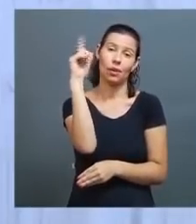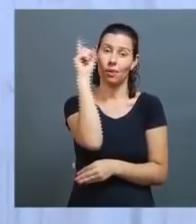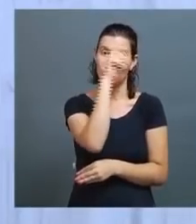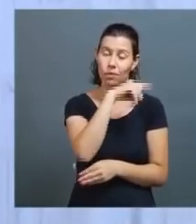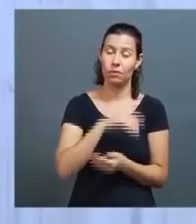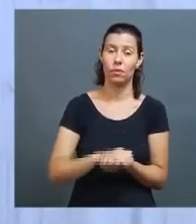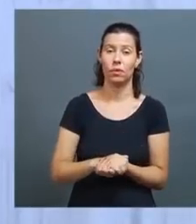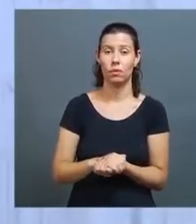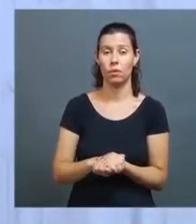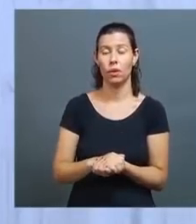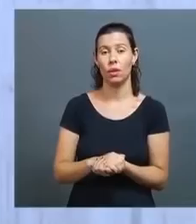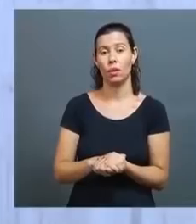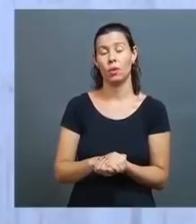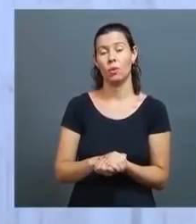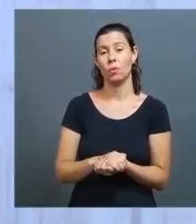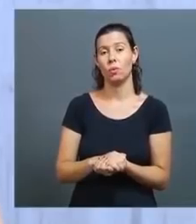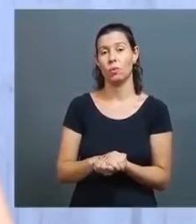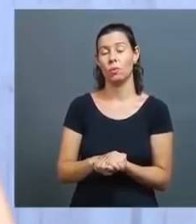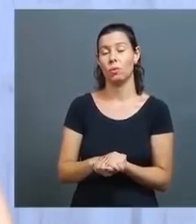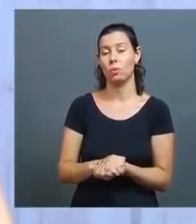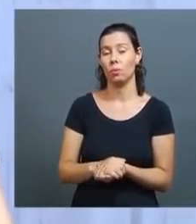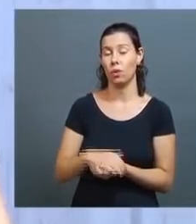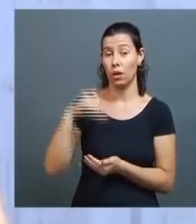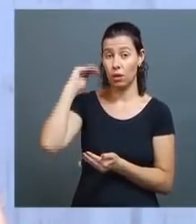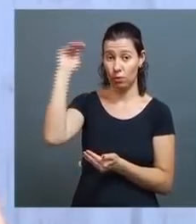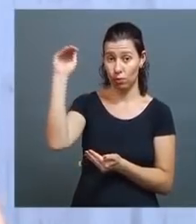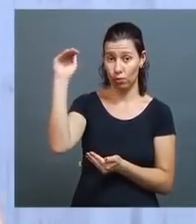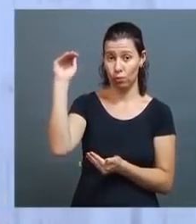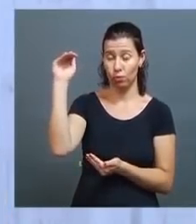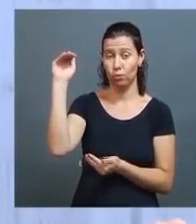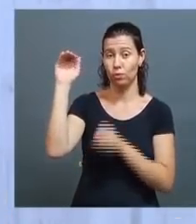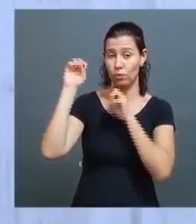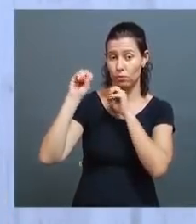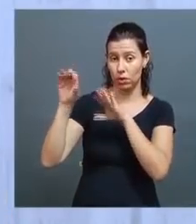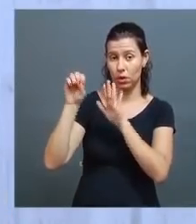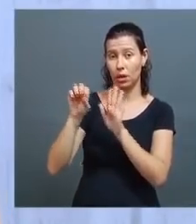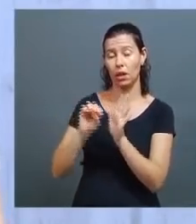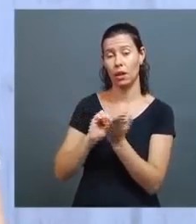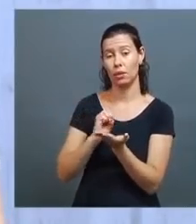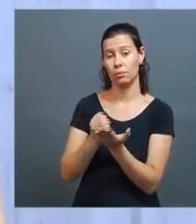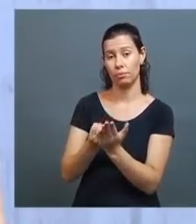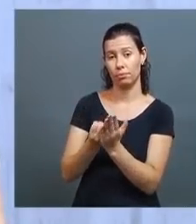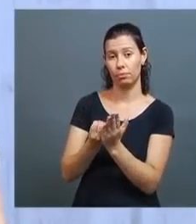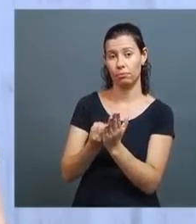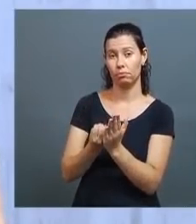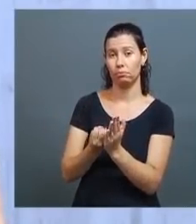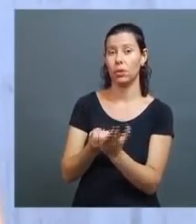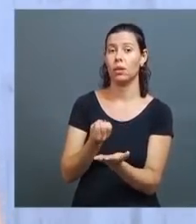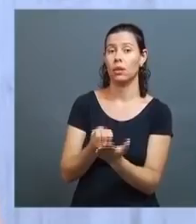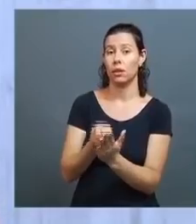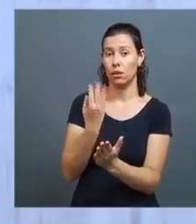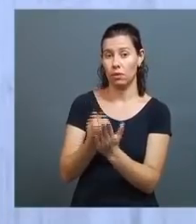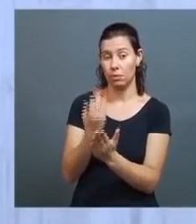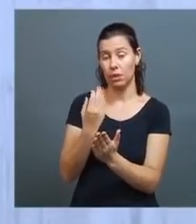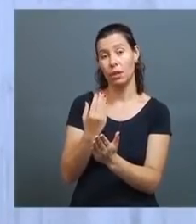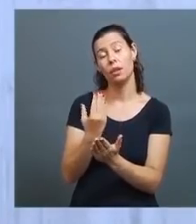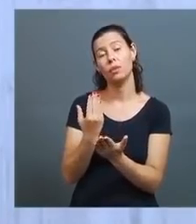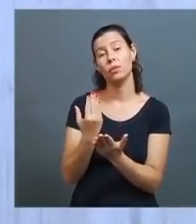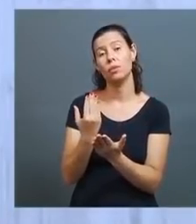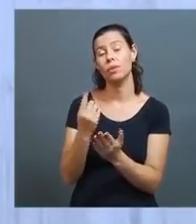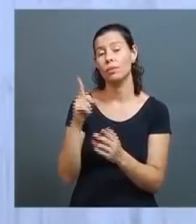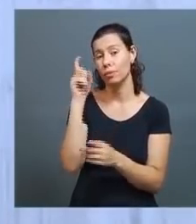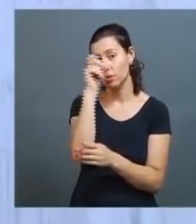ser alfabetizado, é mais difícil do que uma criança que foi, né, na época certa. Então, a gente tem os